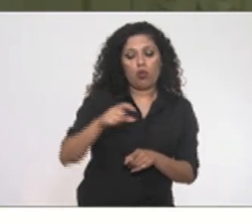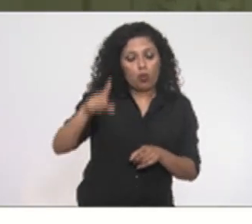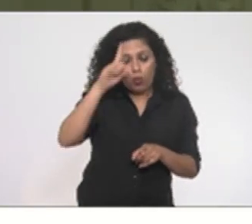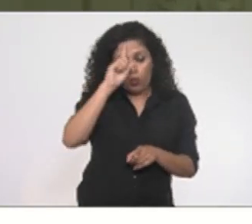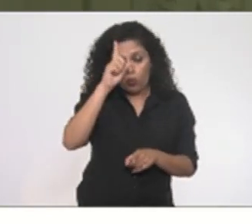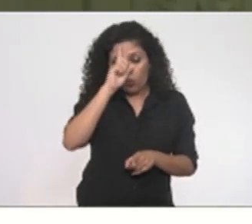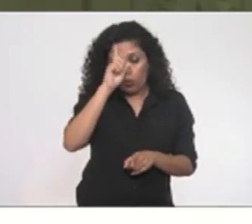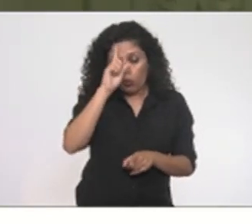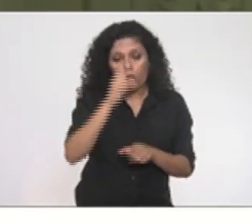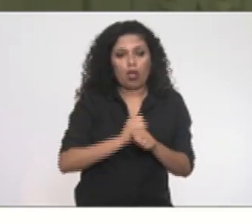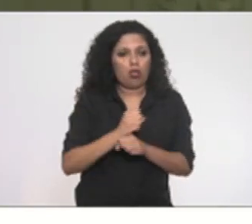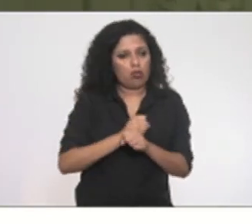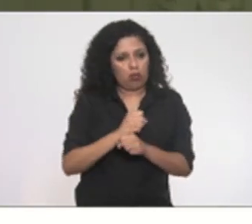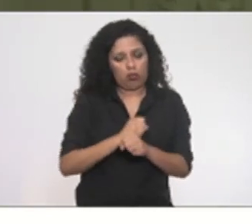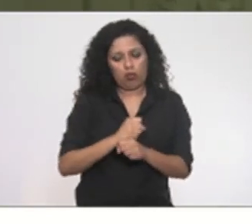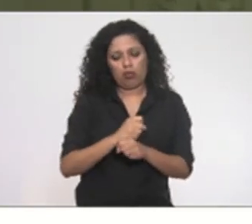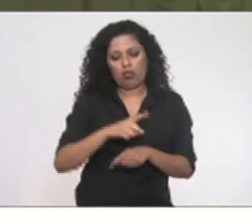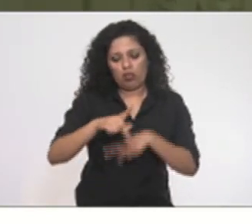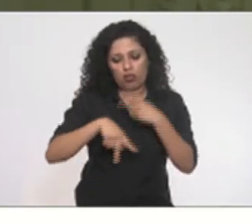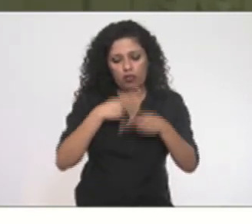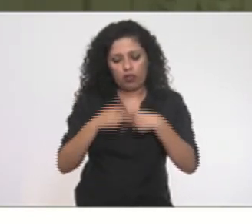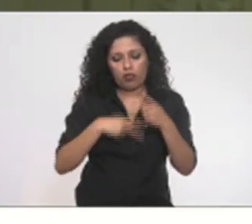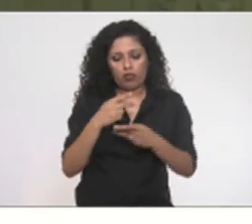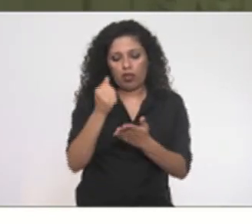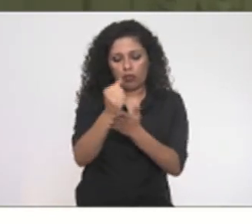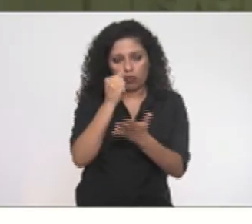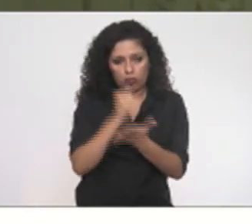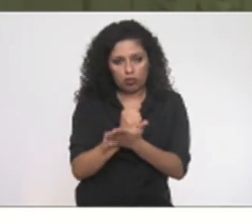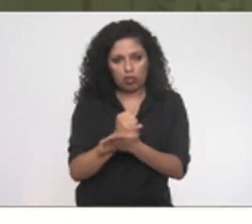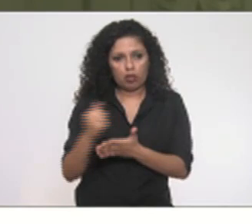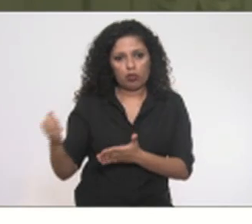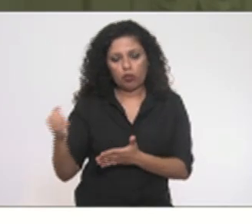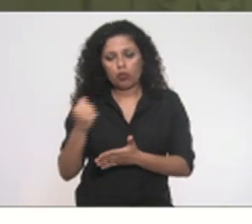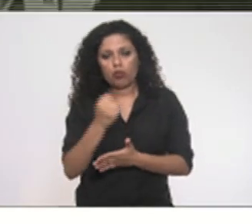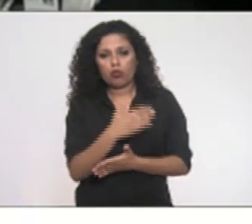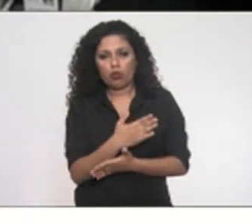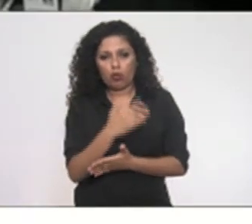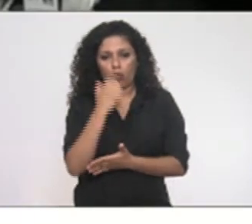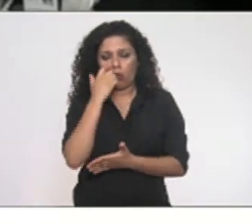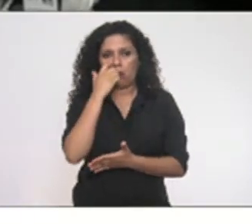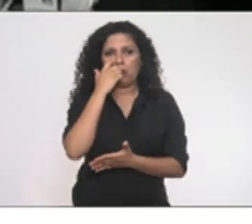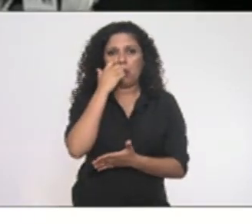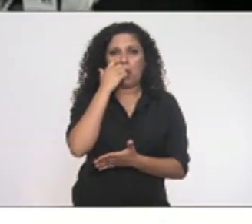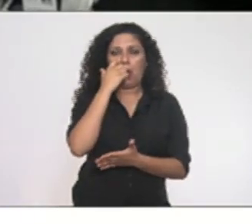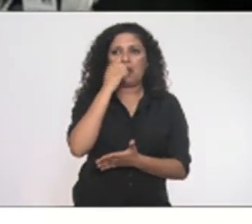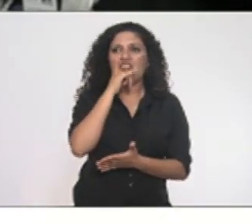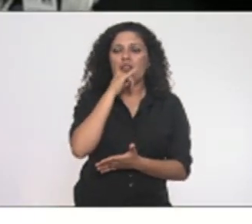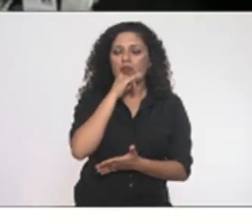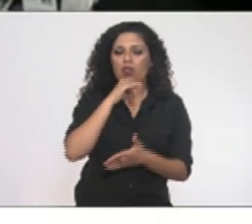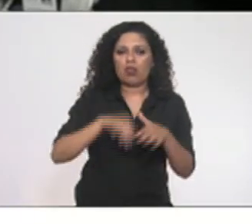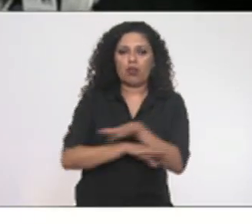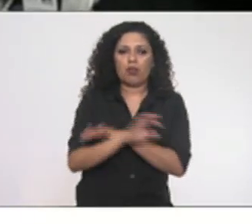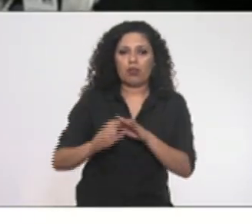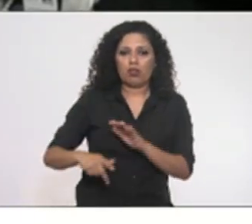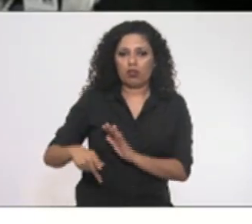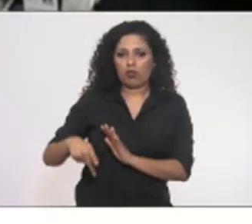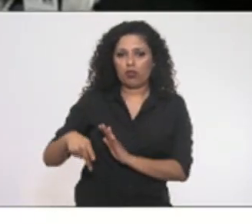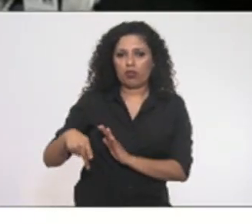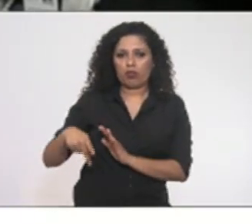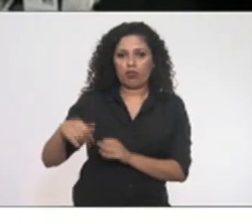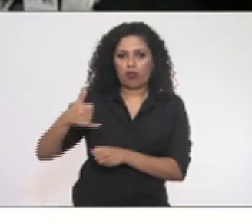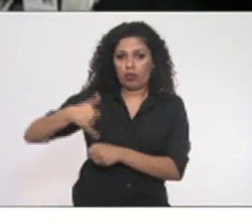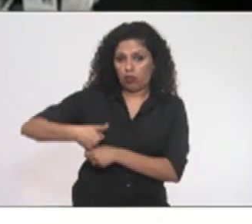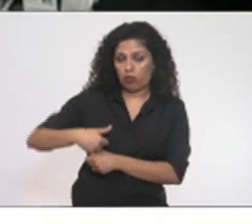de contratação, para que não feche de novo o mercado, os contratos atuais da Petrobras são contratos de 20 anos, de 30 anos, tem contratos até de 40